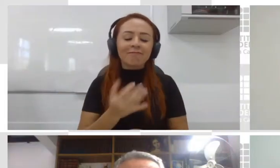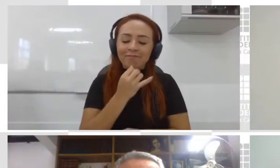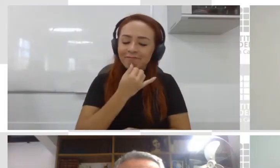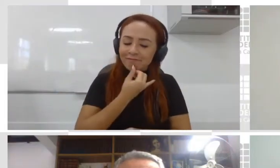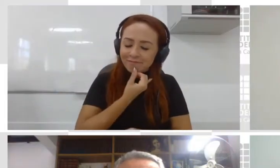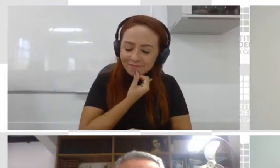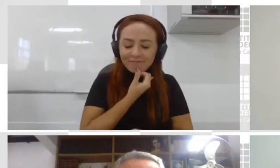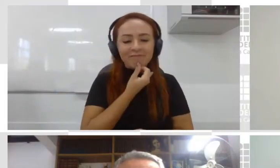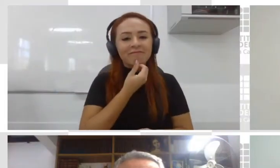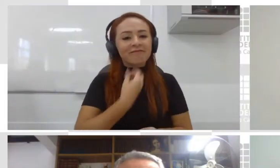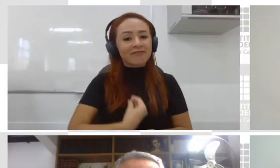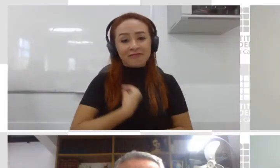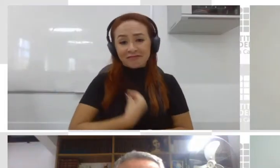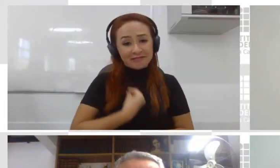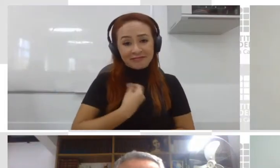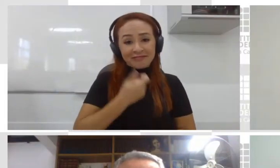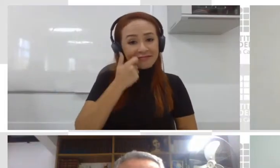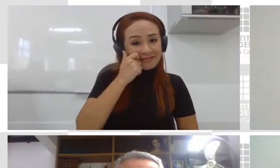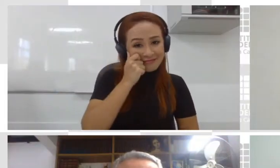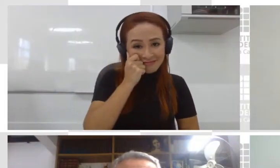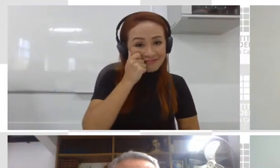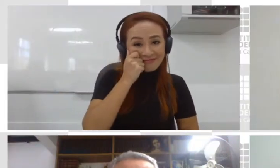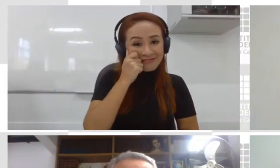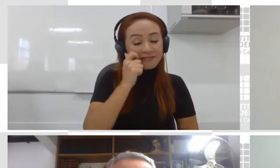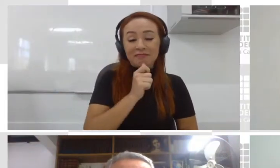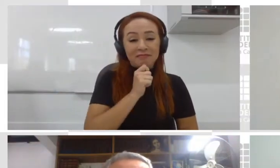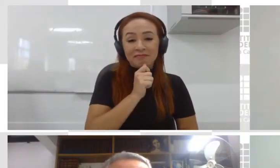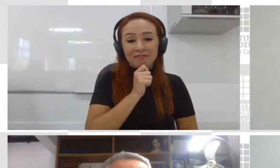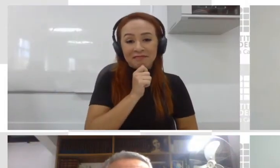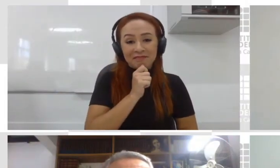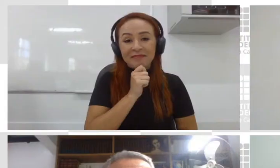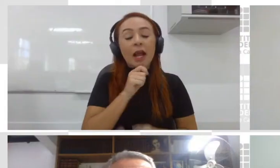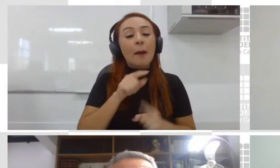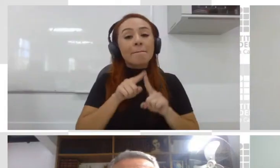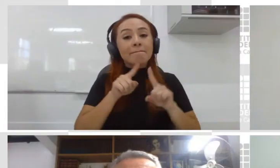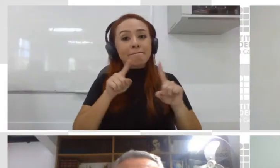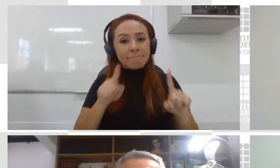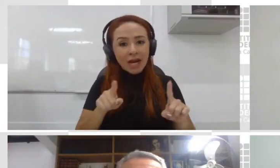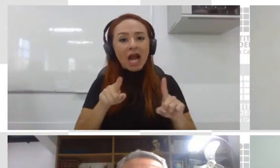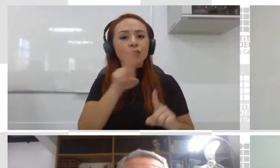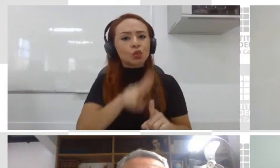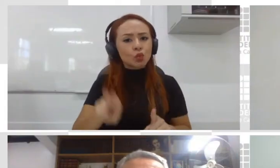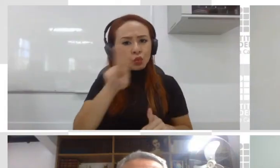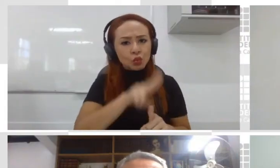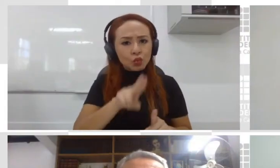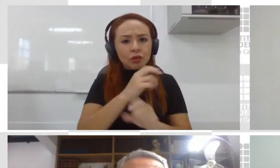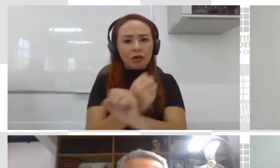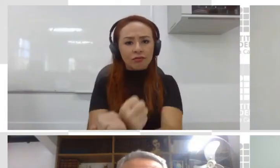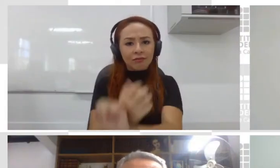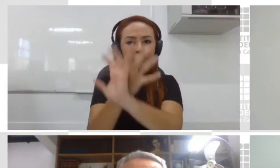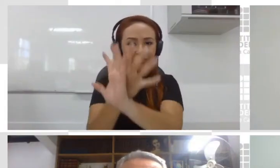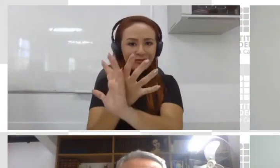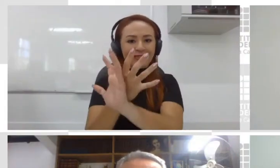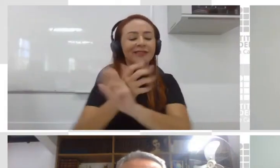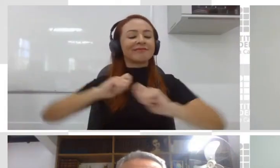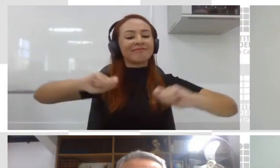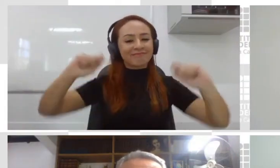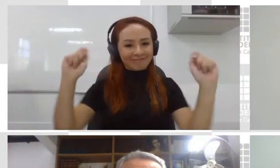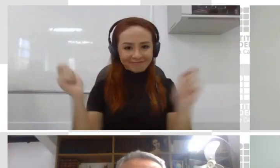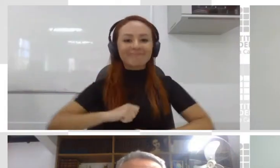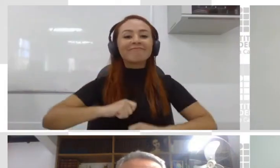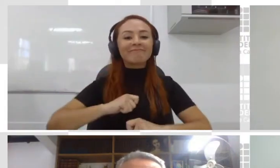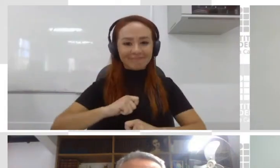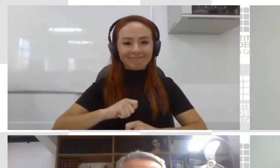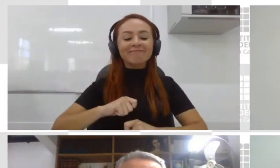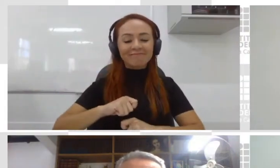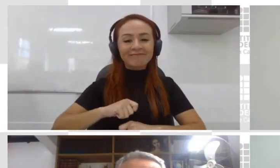temos as tecnologias que nos ajudam, que nos auxiliam e que tornam possível esse momento, né, mesmo